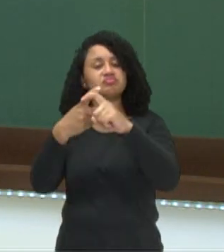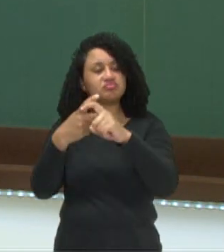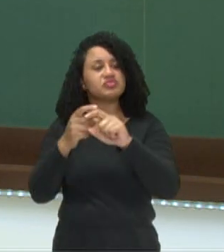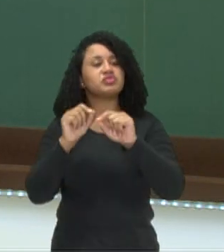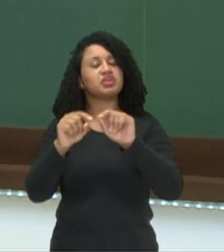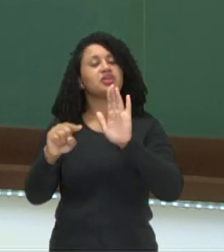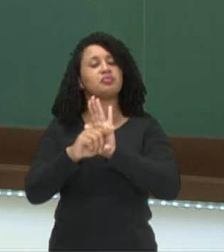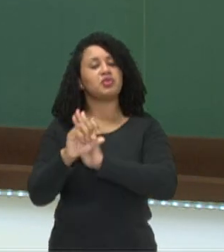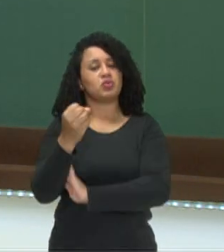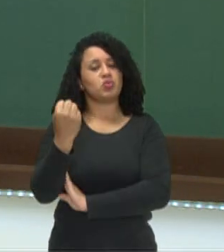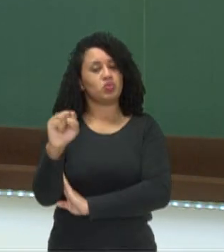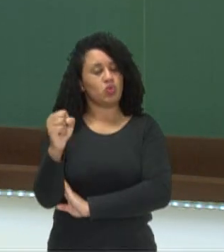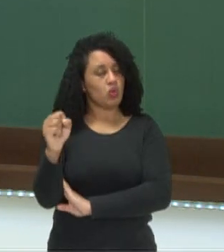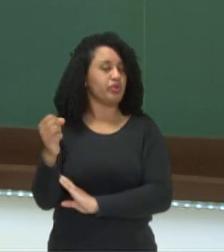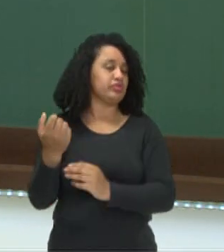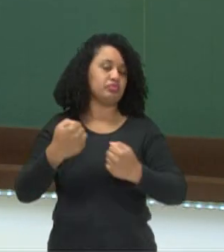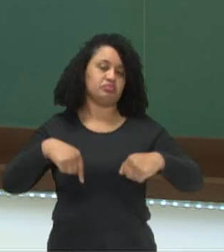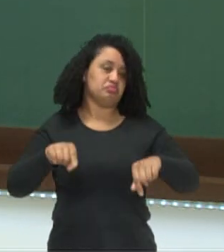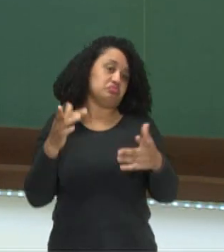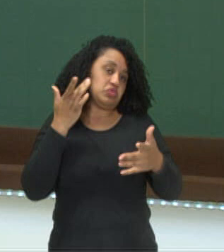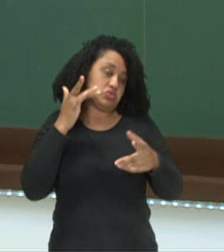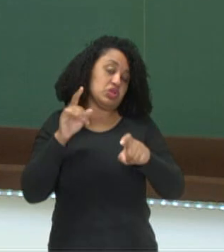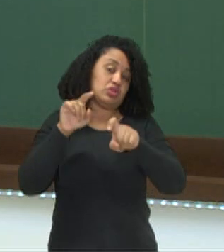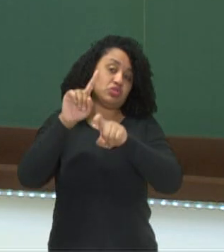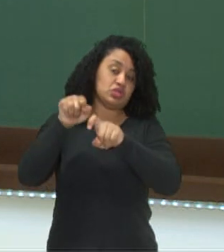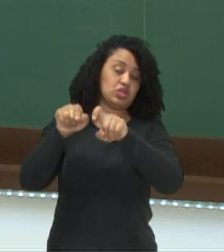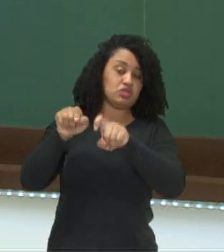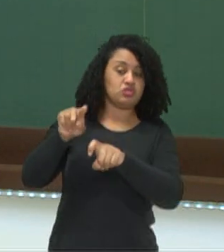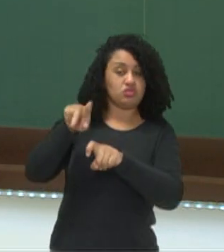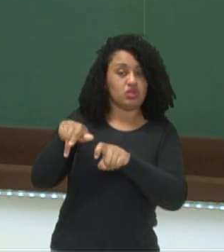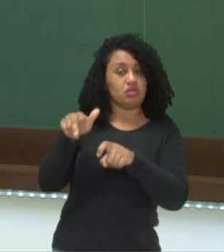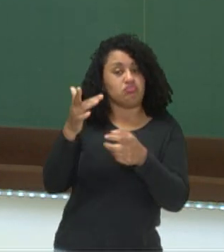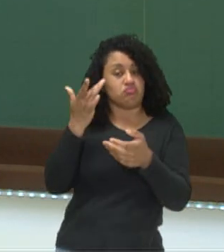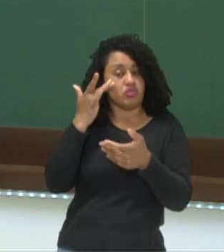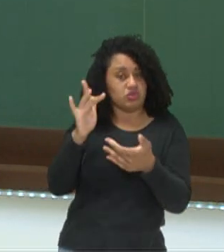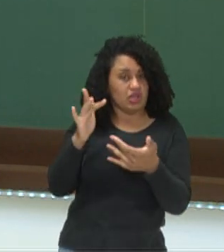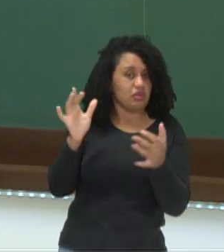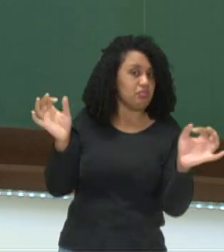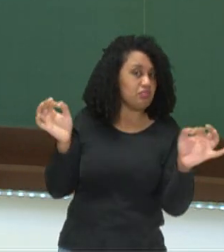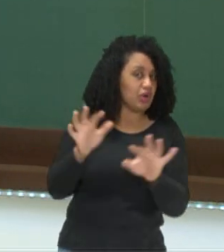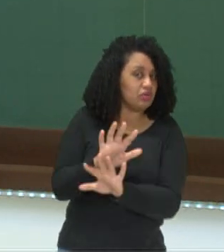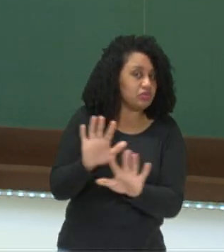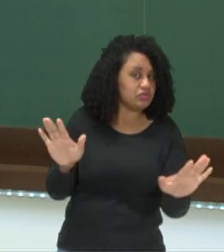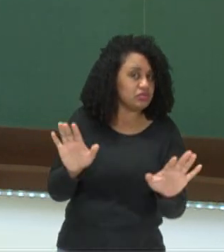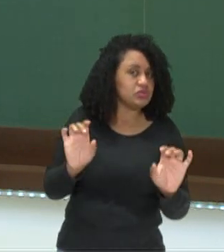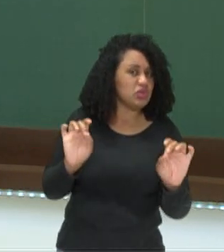raízes sem ter as raízes. E acabou. Só isso.